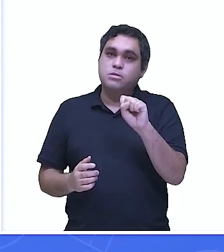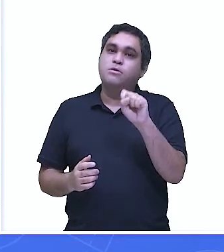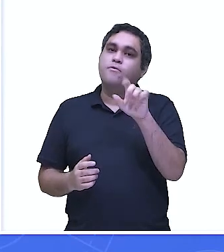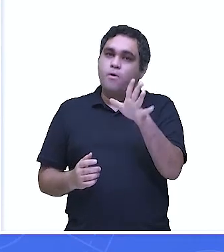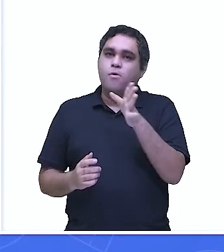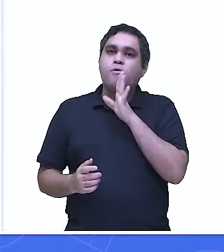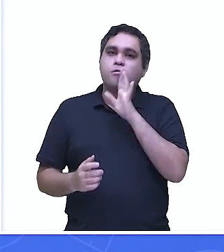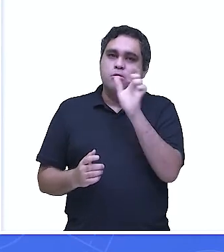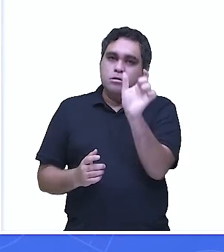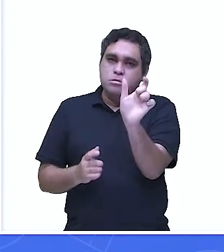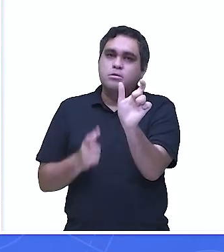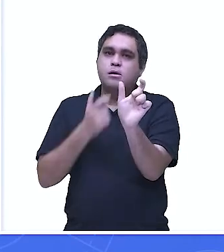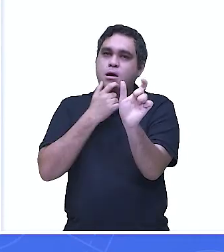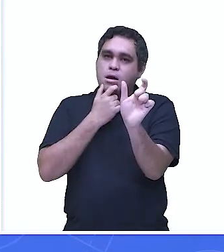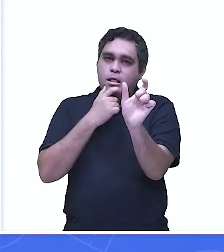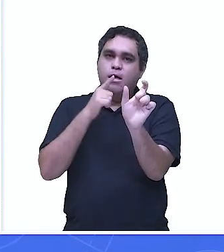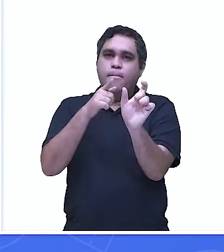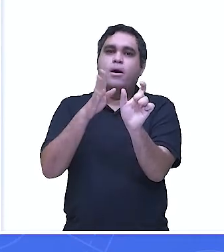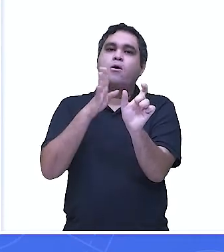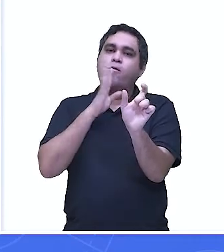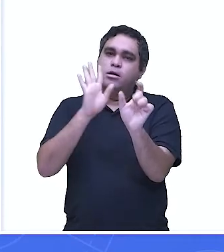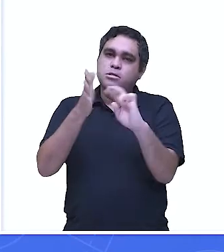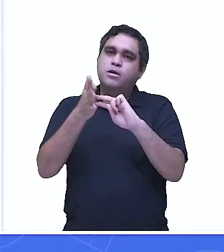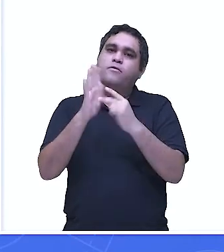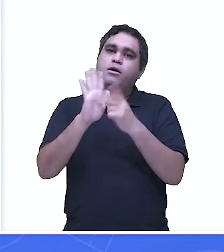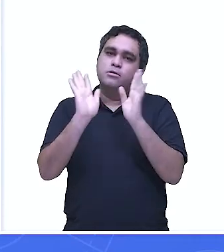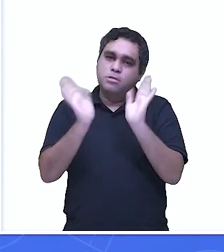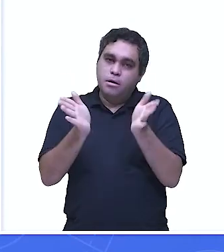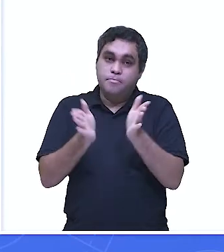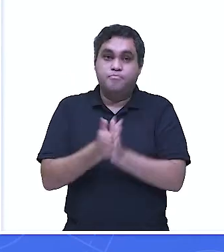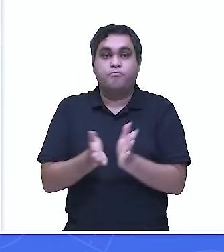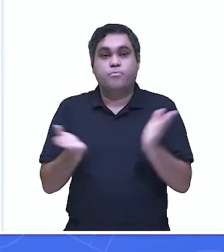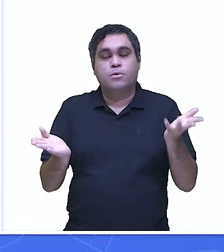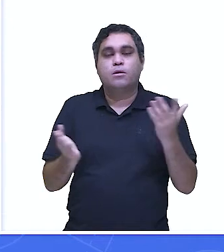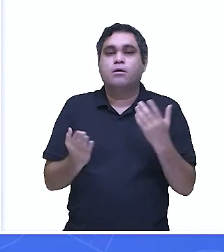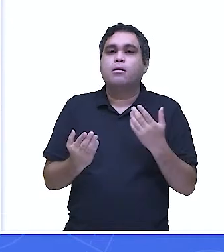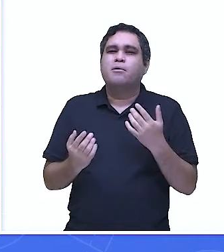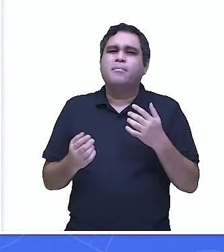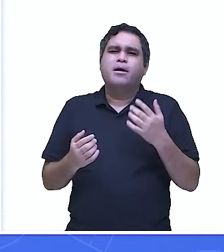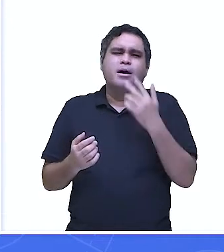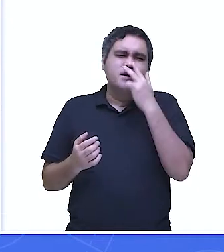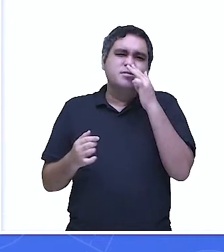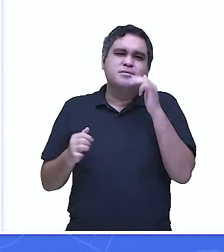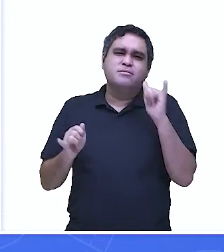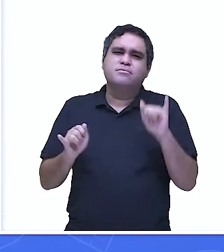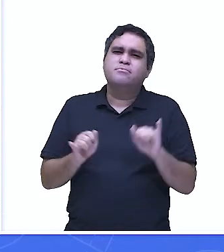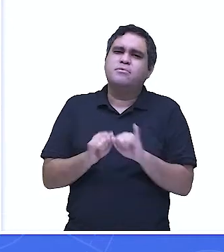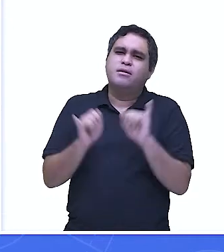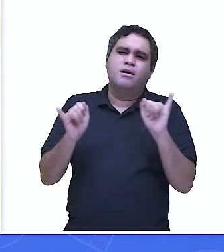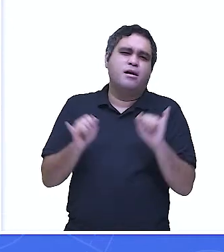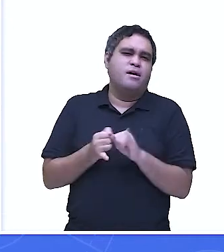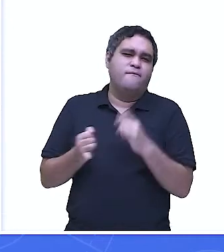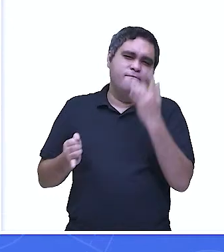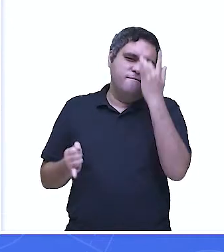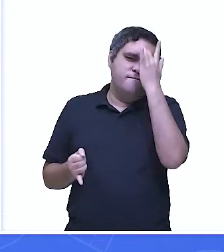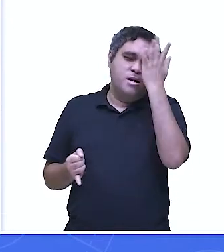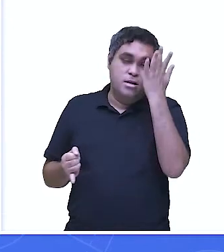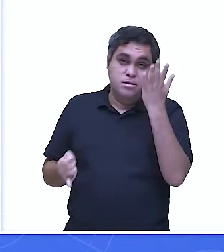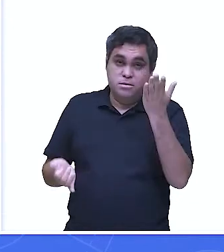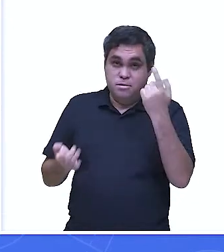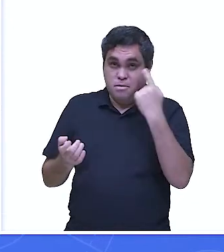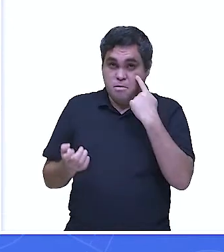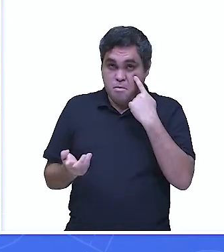bem. Para que vai ser útil isso aqui, que parece tão bobinho, né? Tão fácil, né, teacher? Vejam